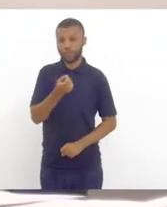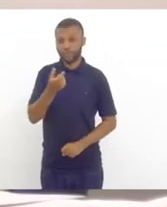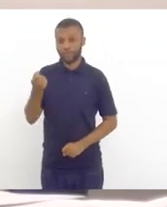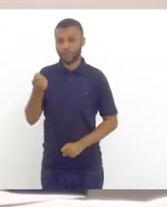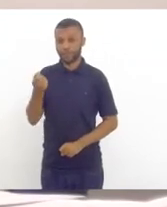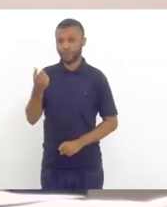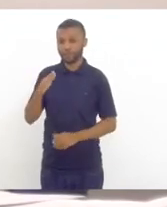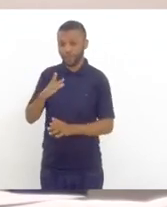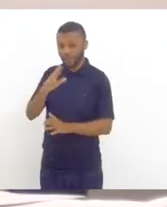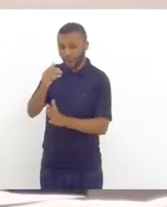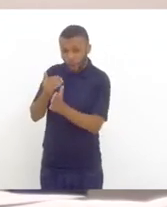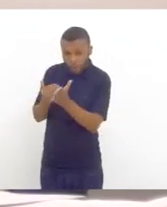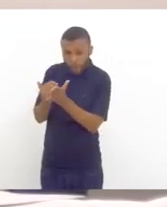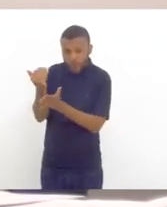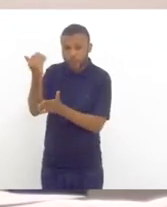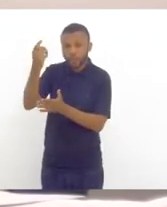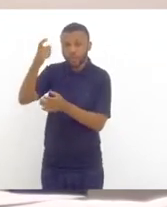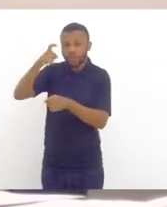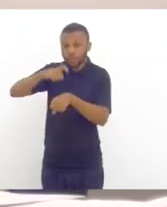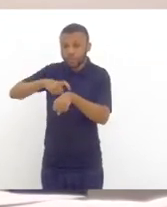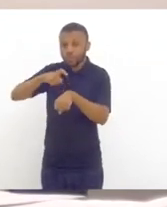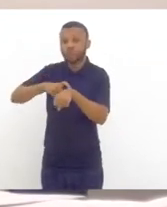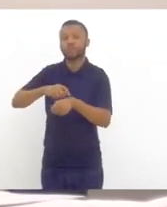programada para